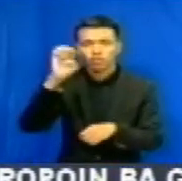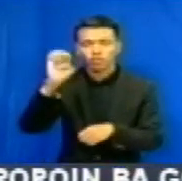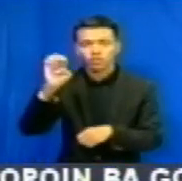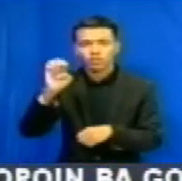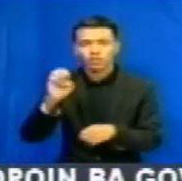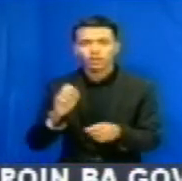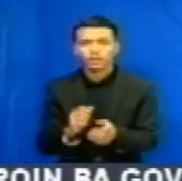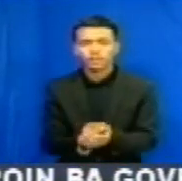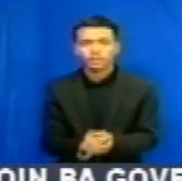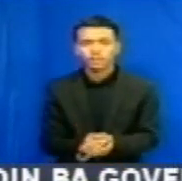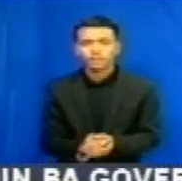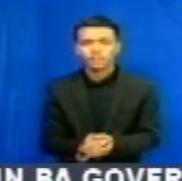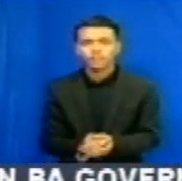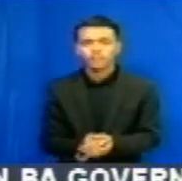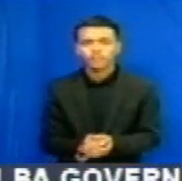a nessa.